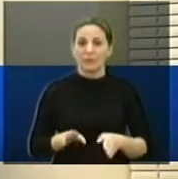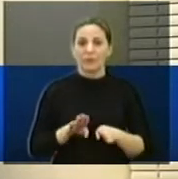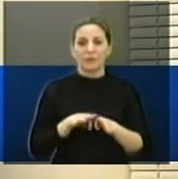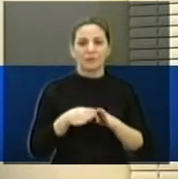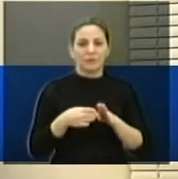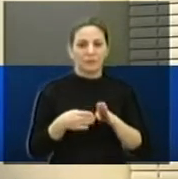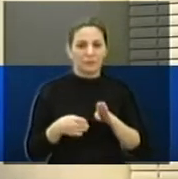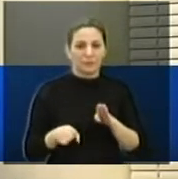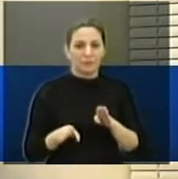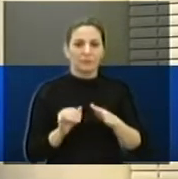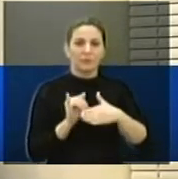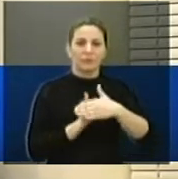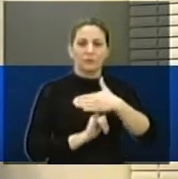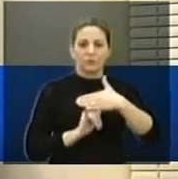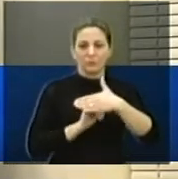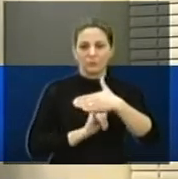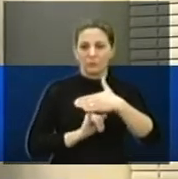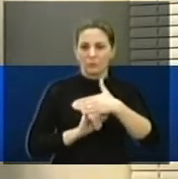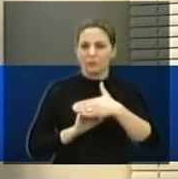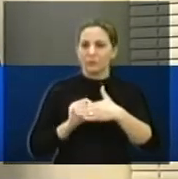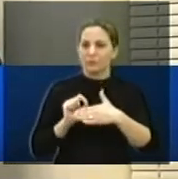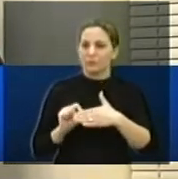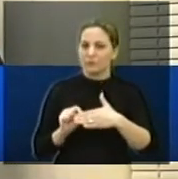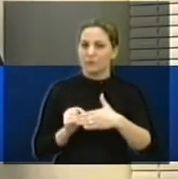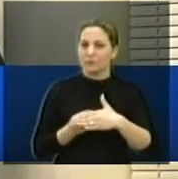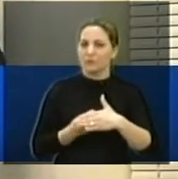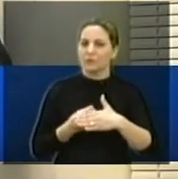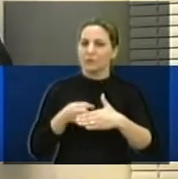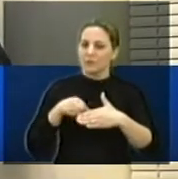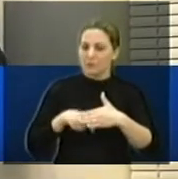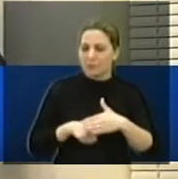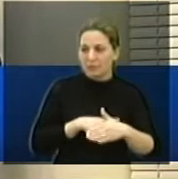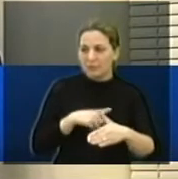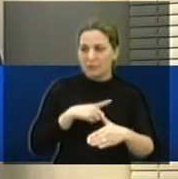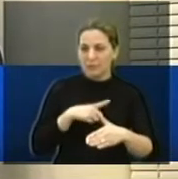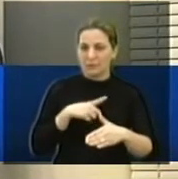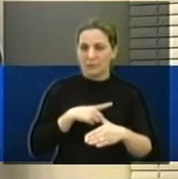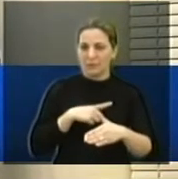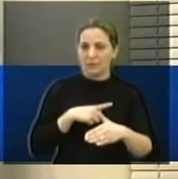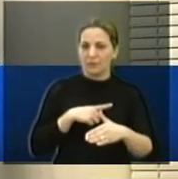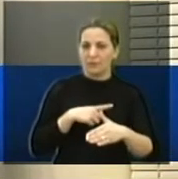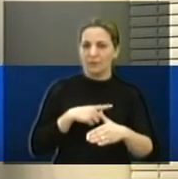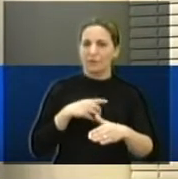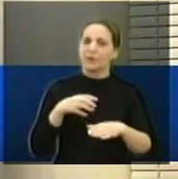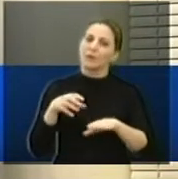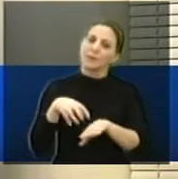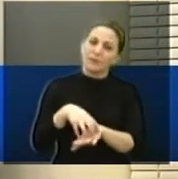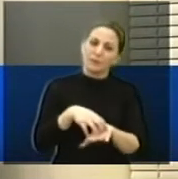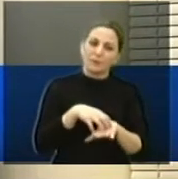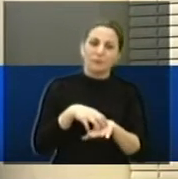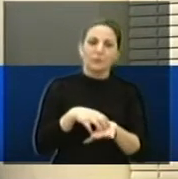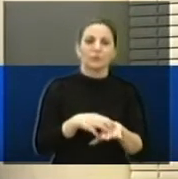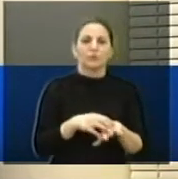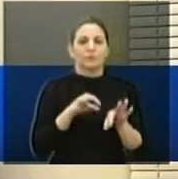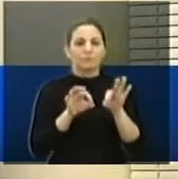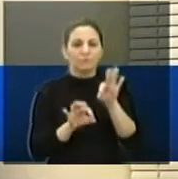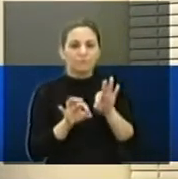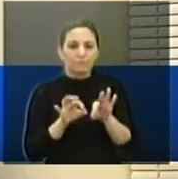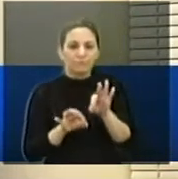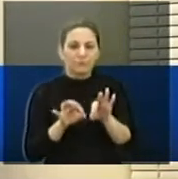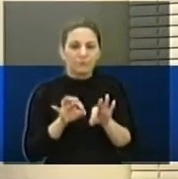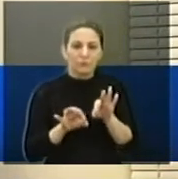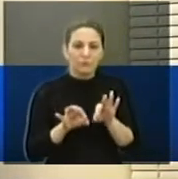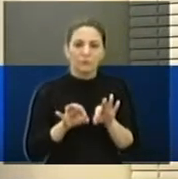e as instituições que estão constituídas aqui seja de transporte seja de justiça